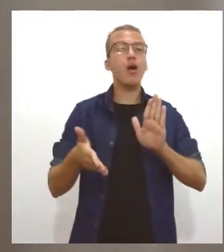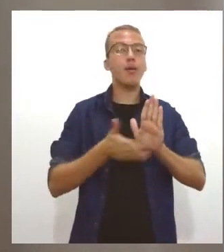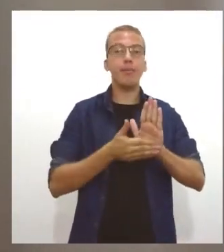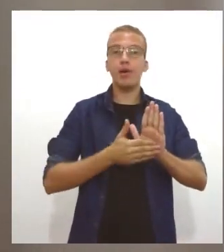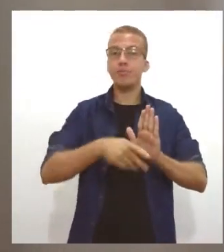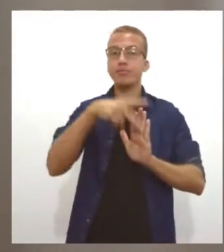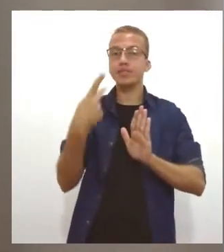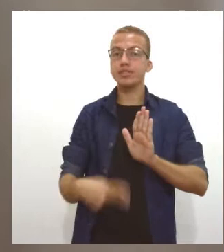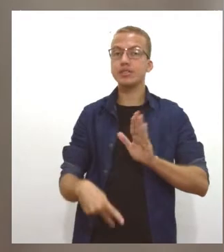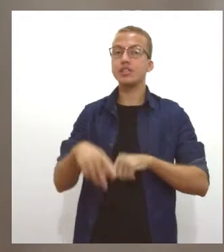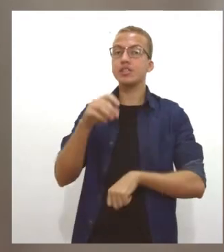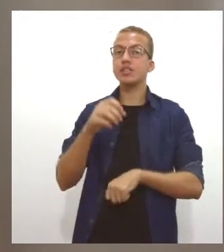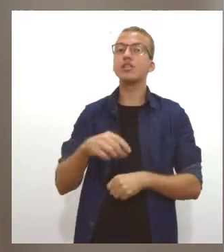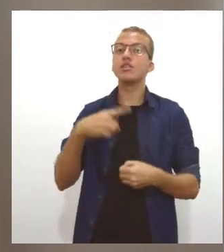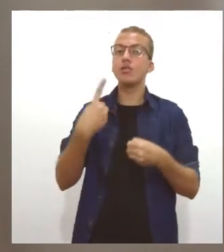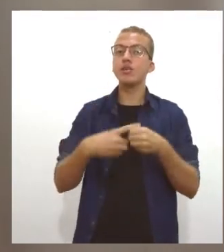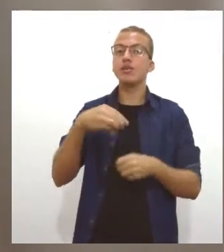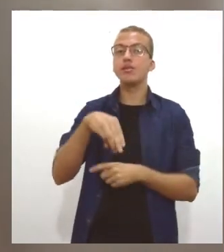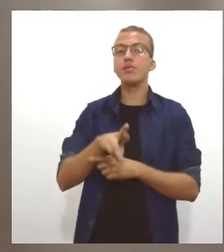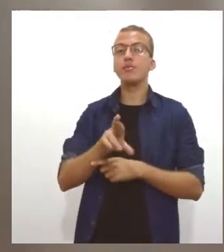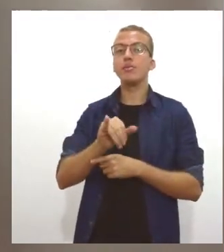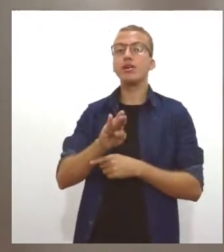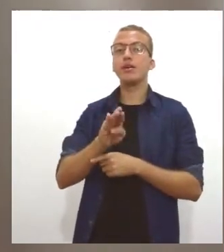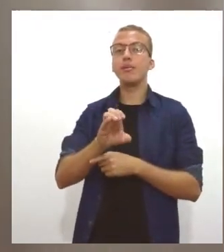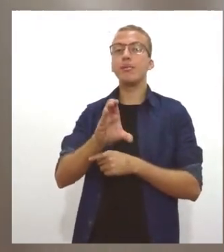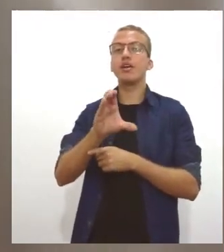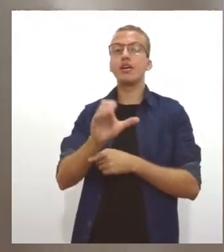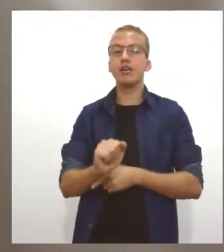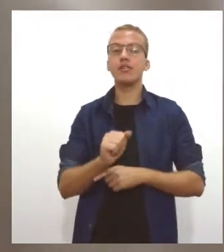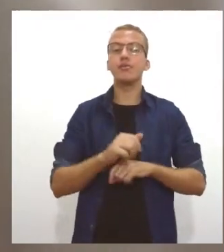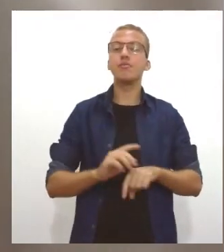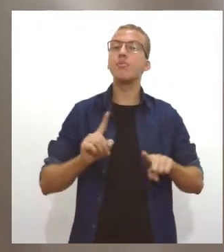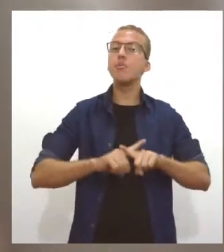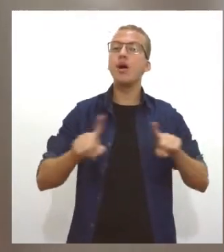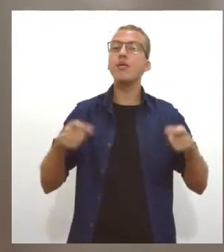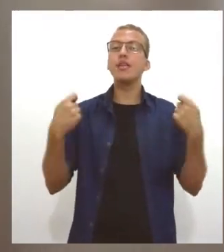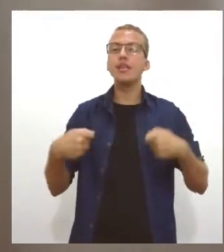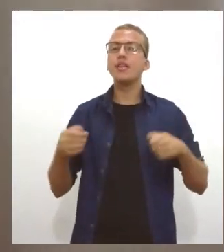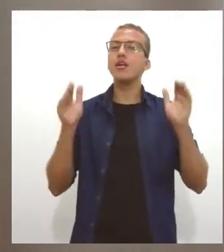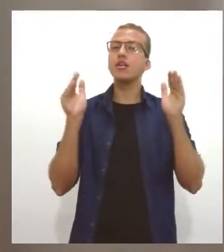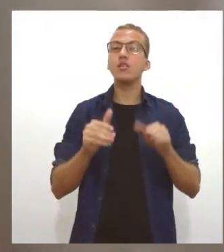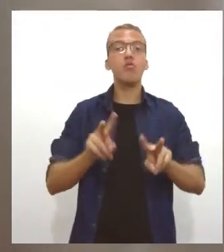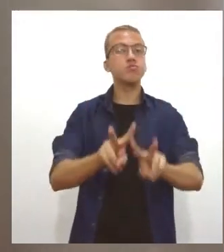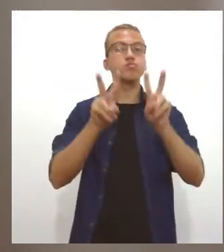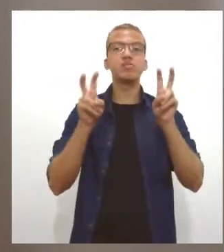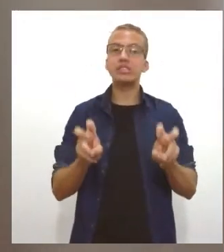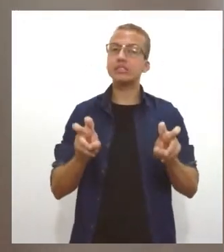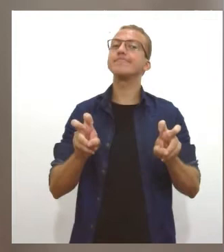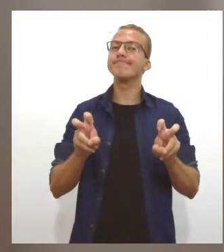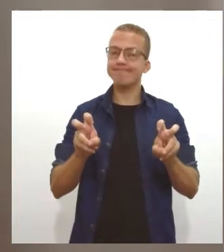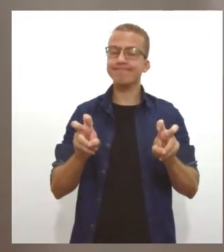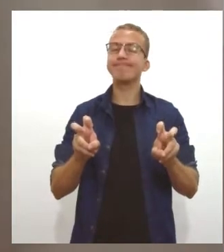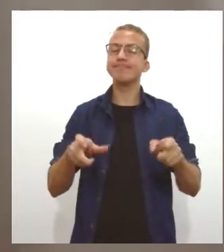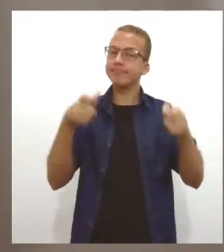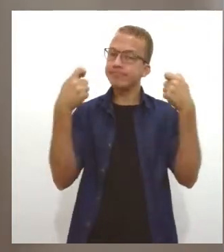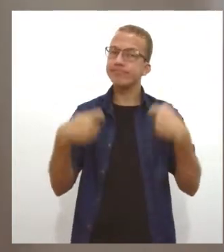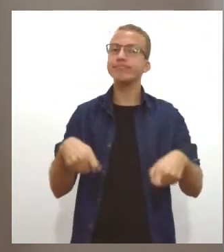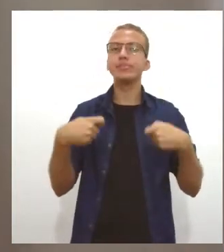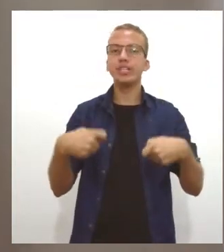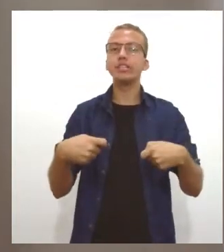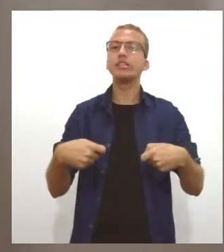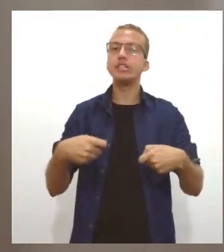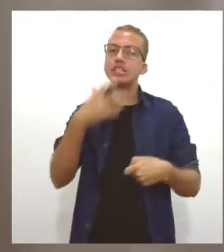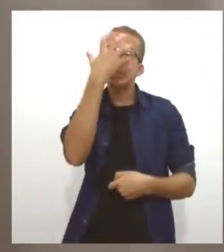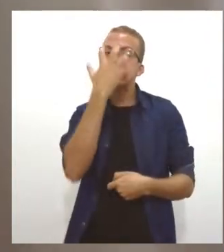em Muribeca, mas especialmente abordarmos um tema que é sensível a toda a sociedade e juntos podermos